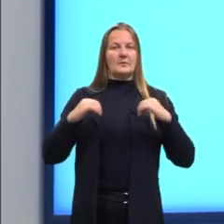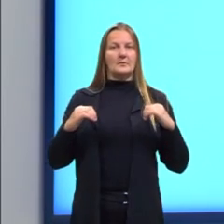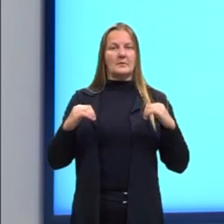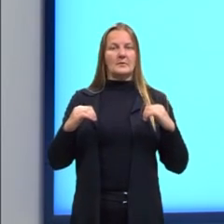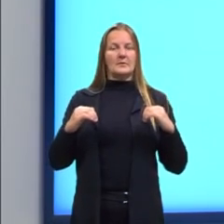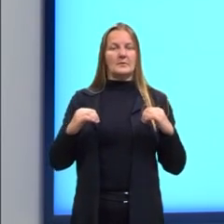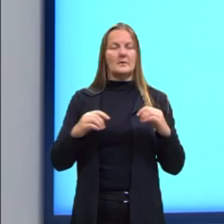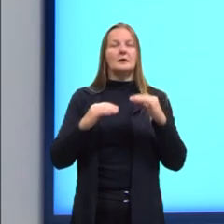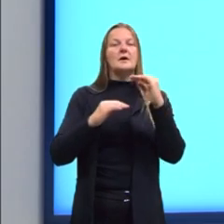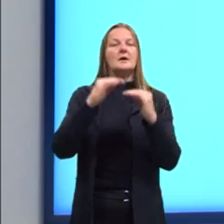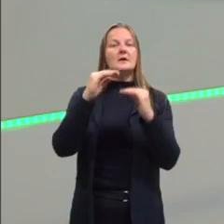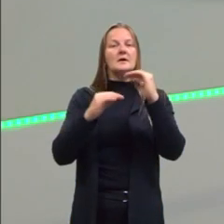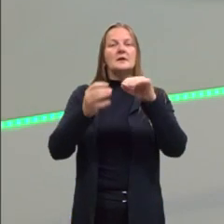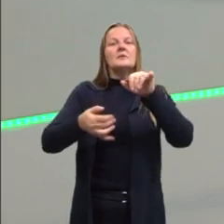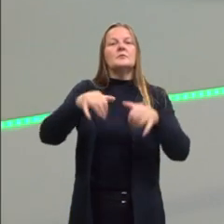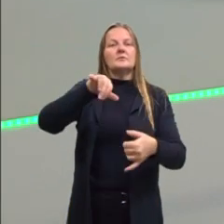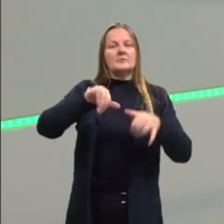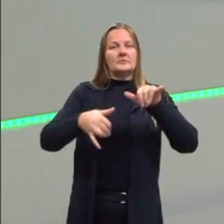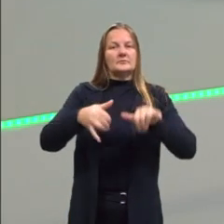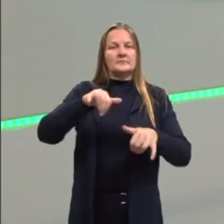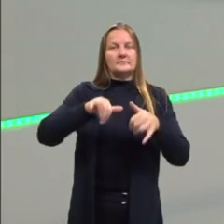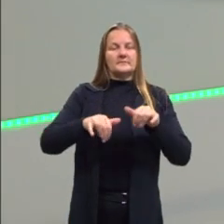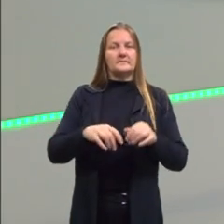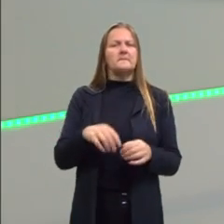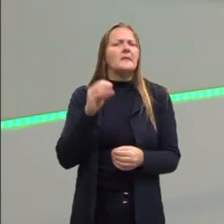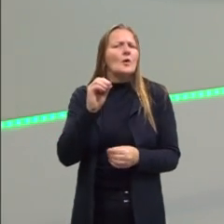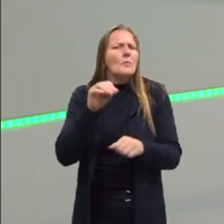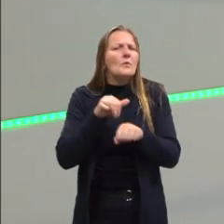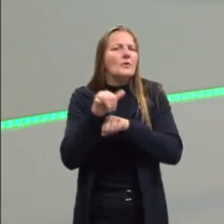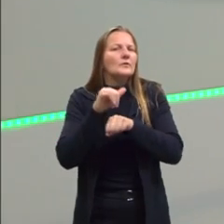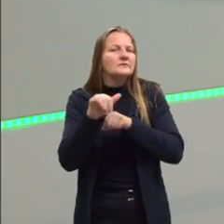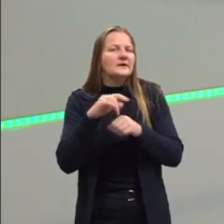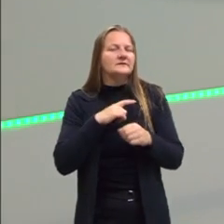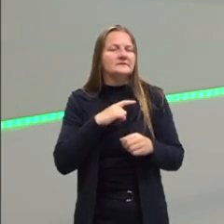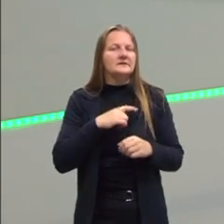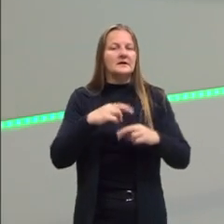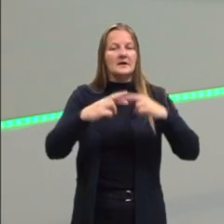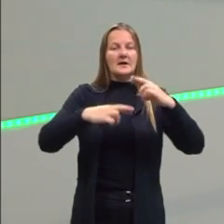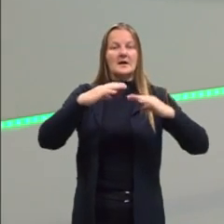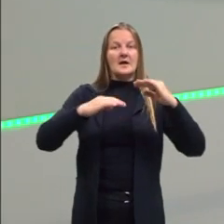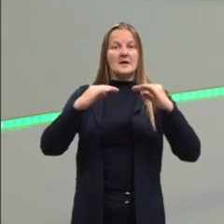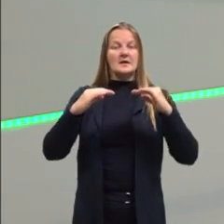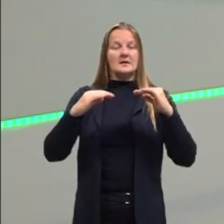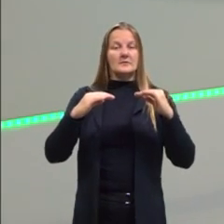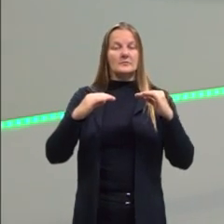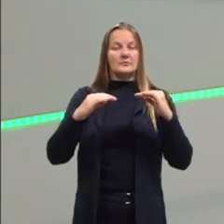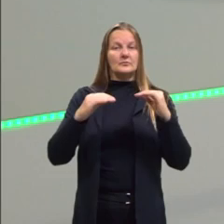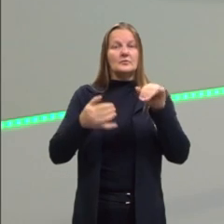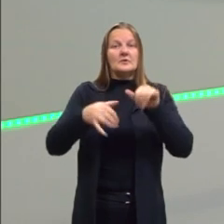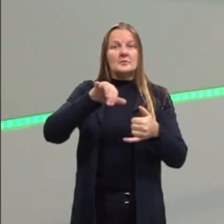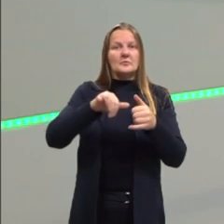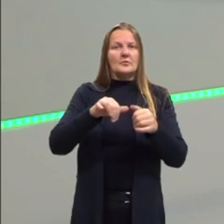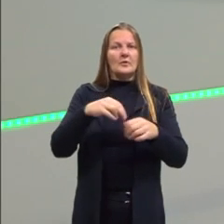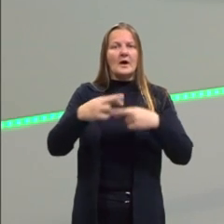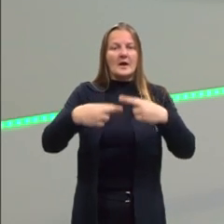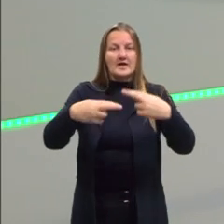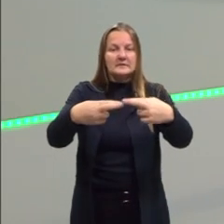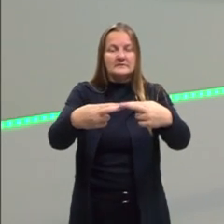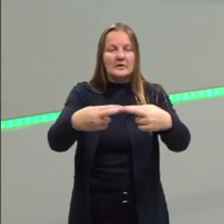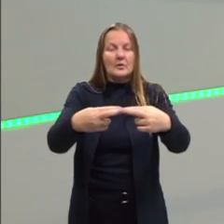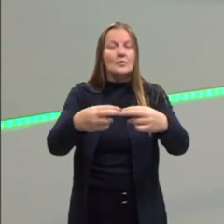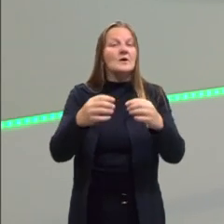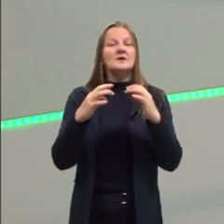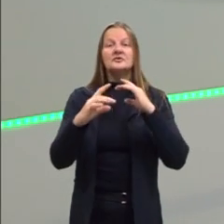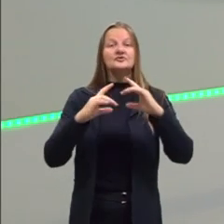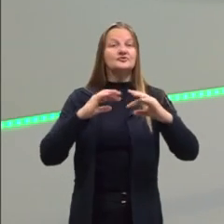atinge o equilíbrio químico quando ocorre o equilíbrio Será que ração para não não para o equilíbrio é